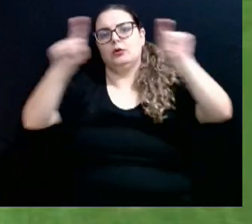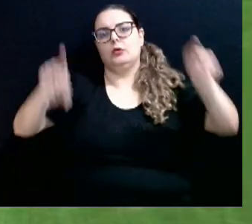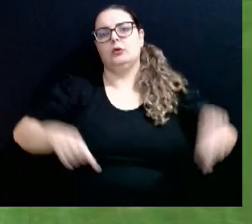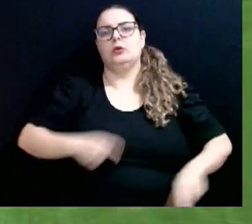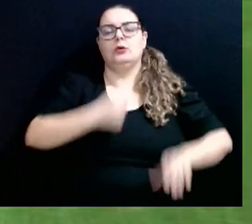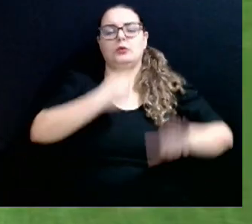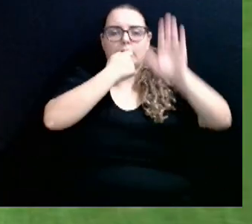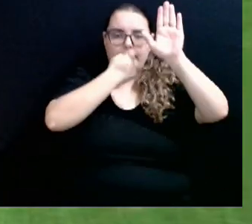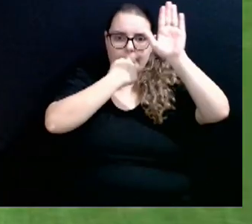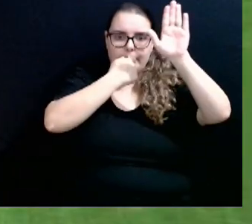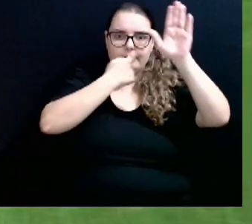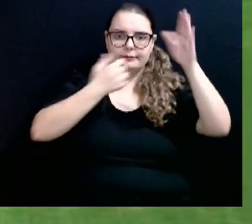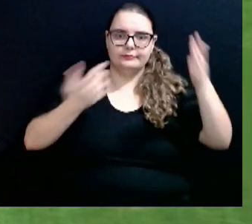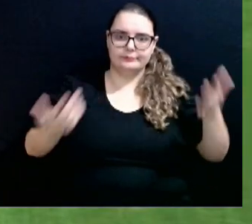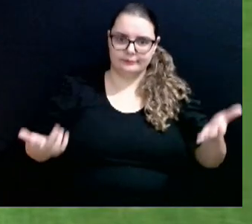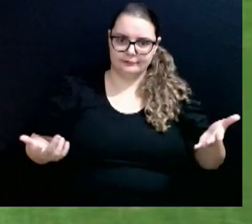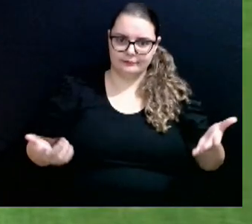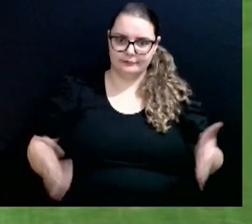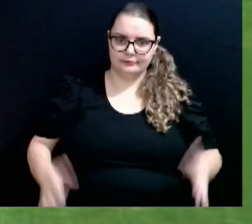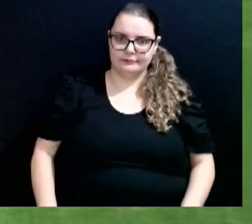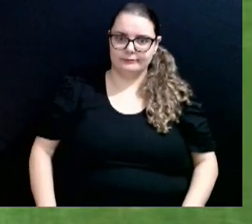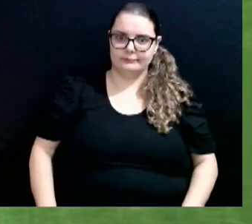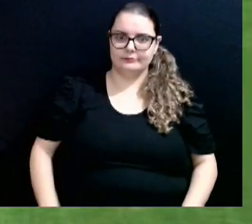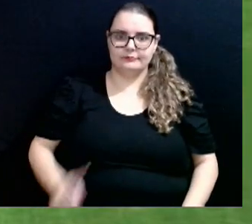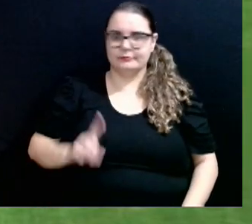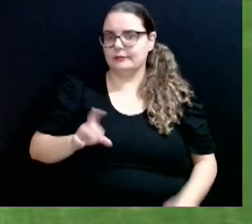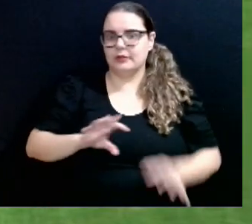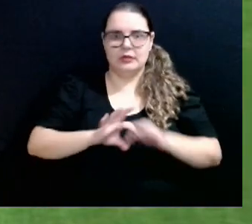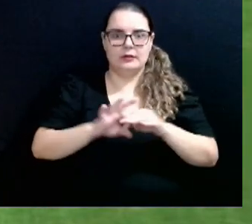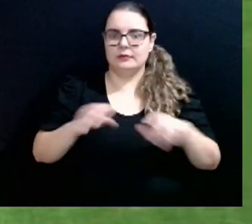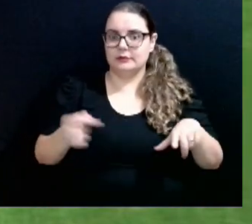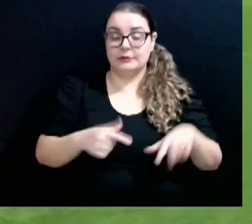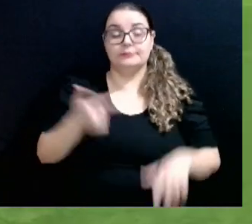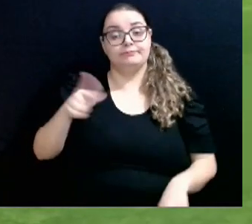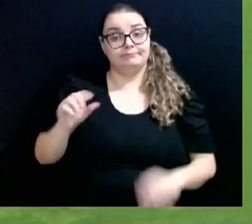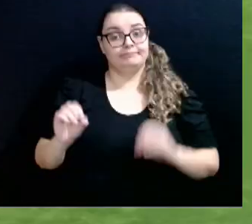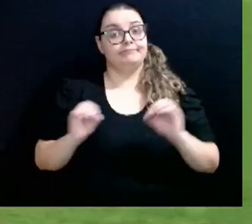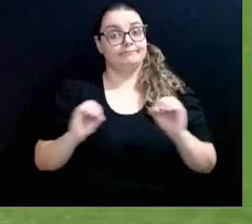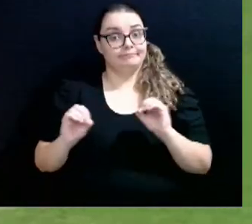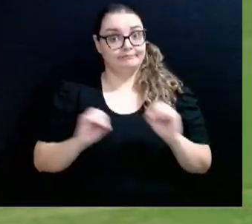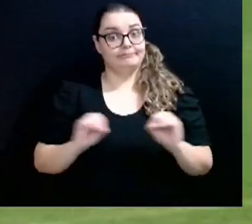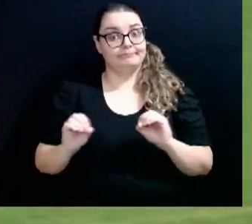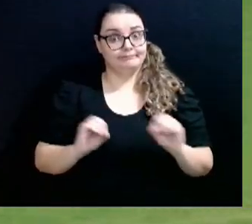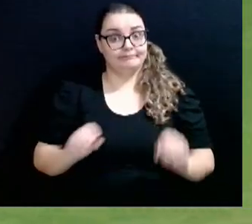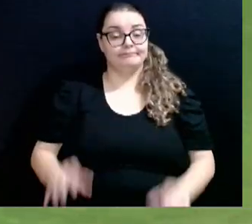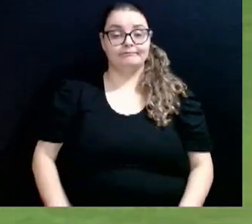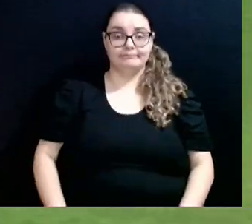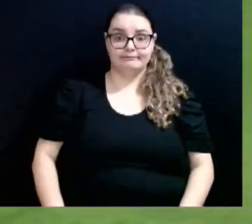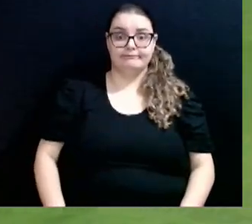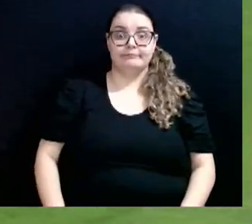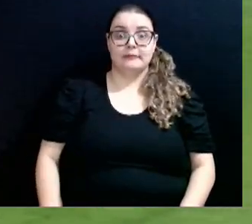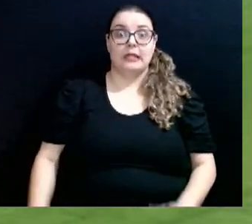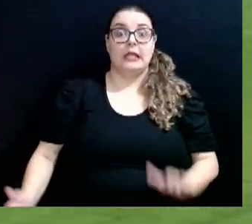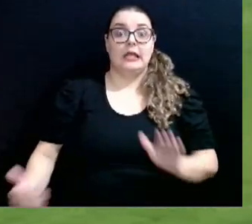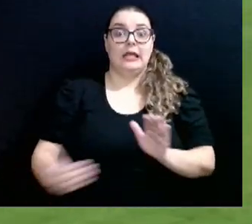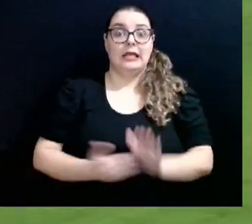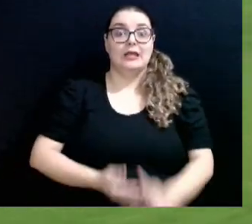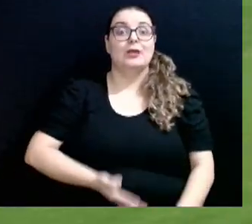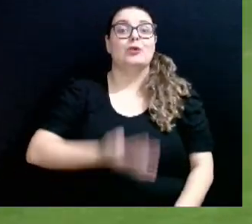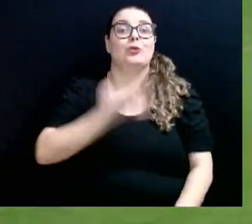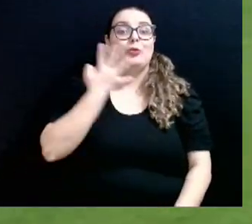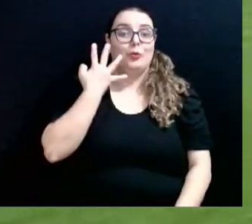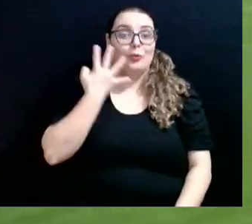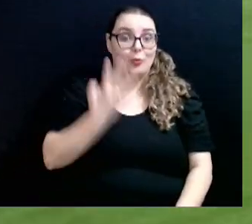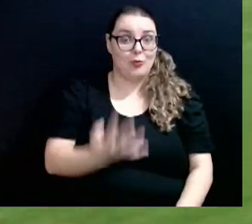o VAR não deu gol, então segue 0-0. Até que aos 41 minutos do